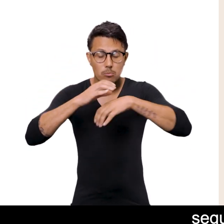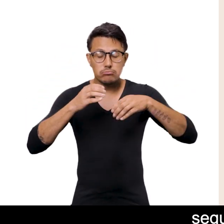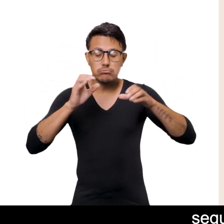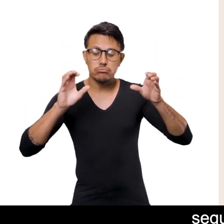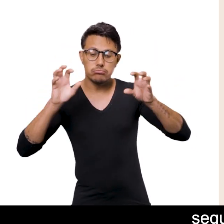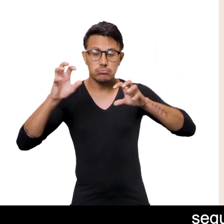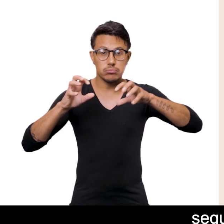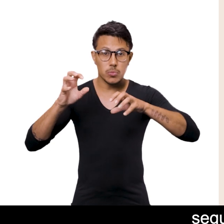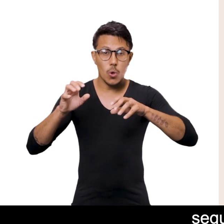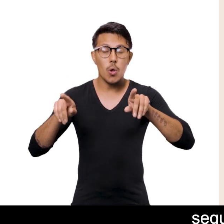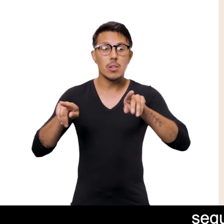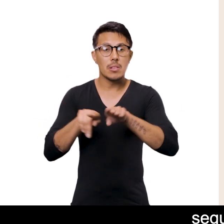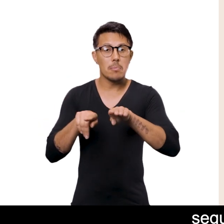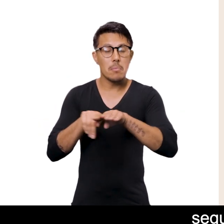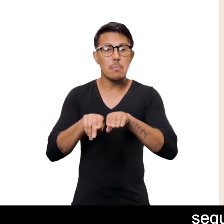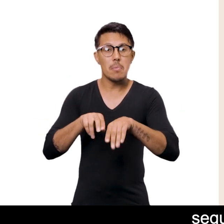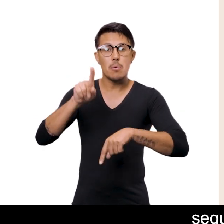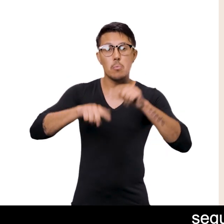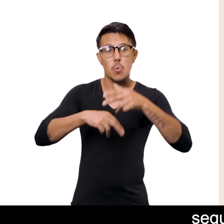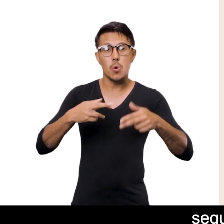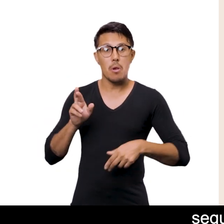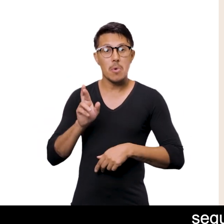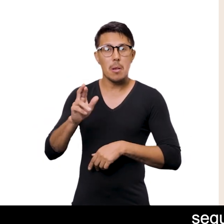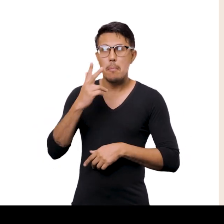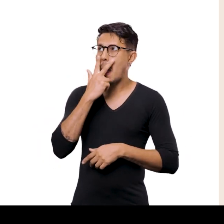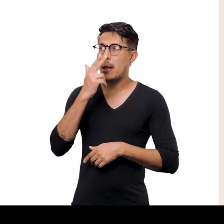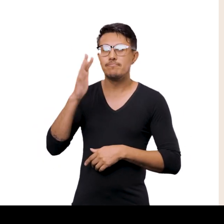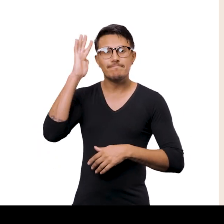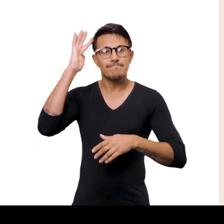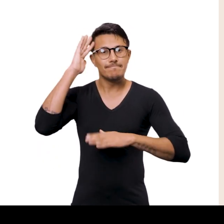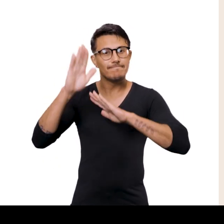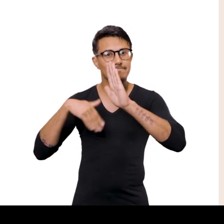ou representados por objetos e construções.